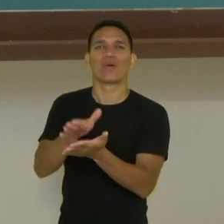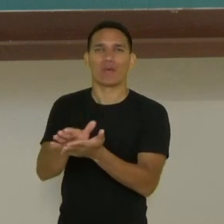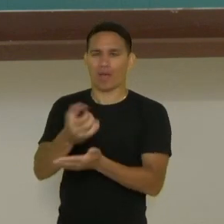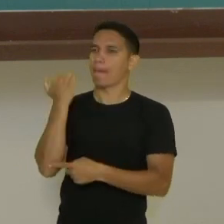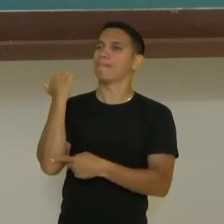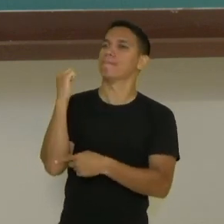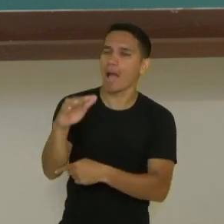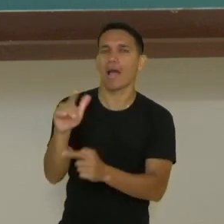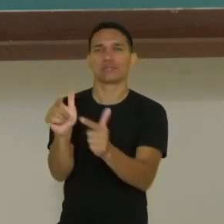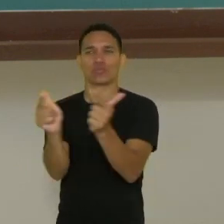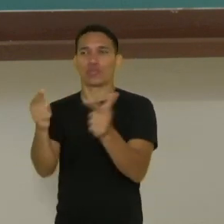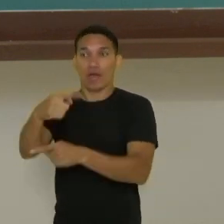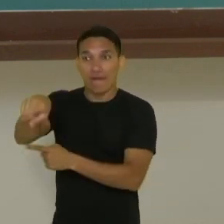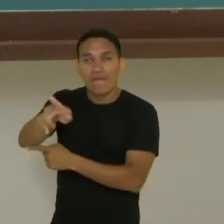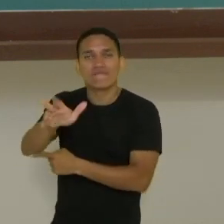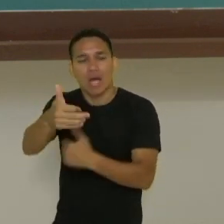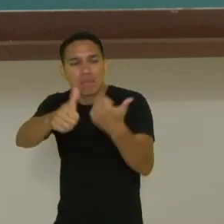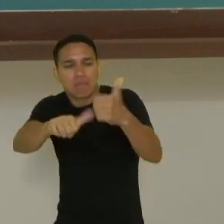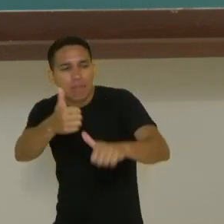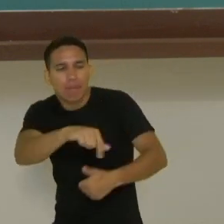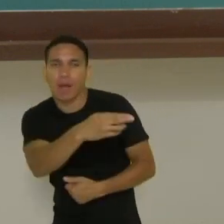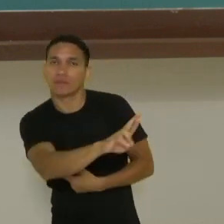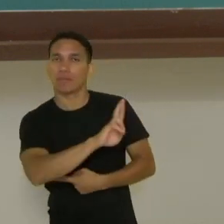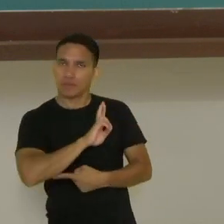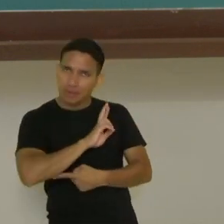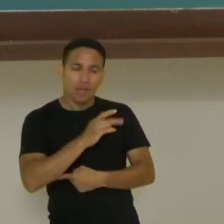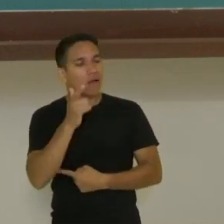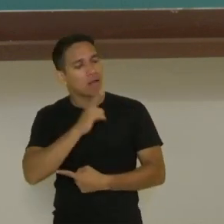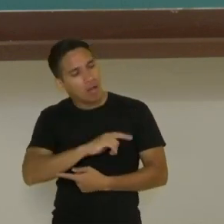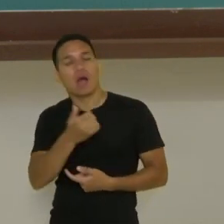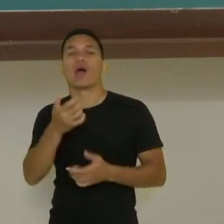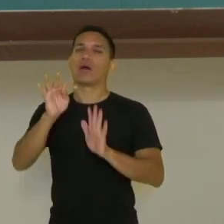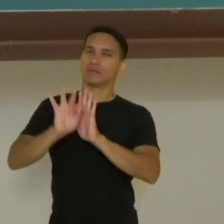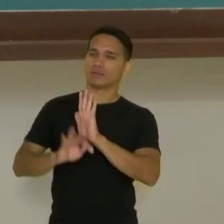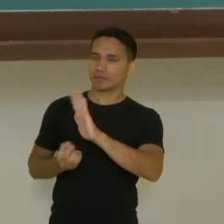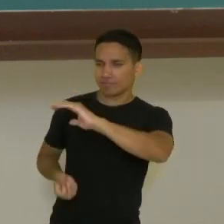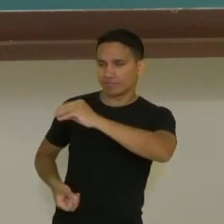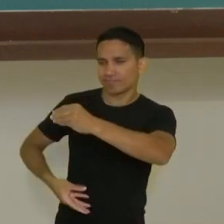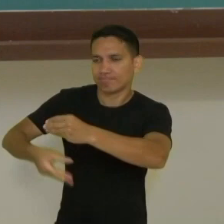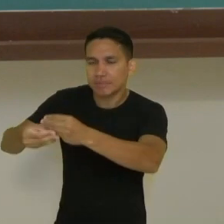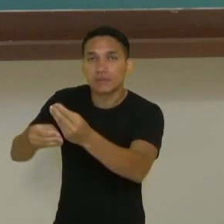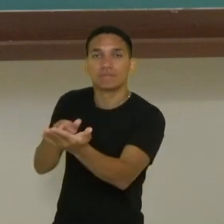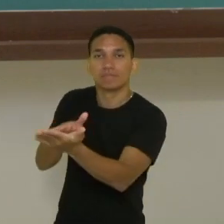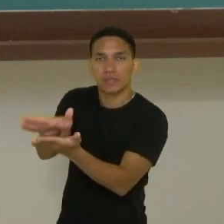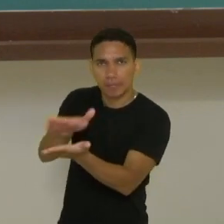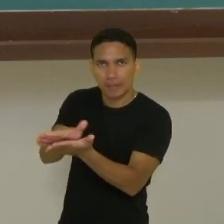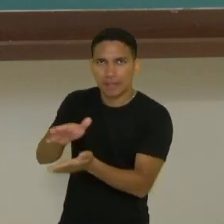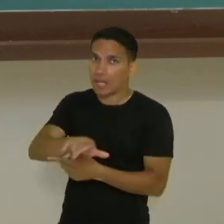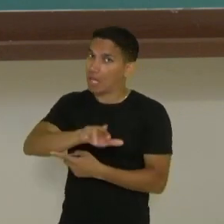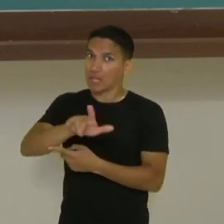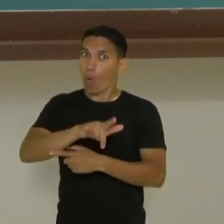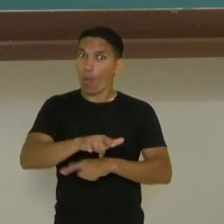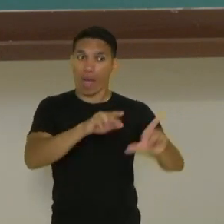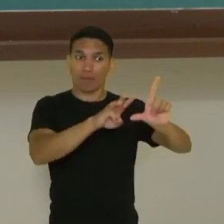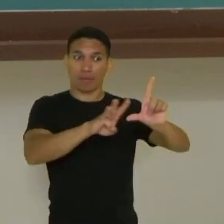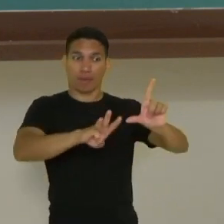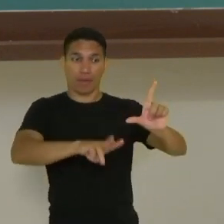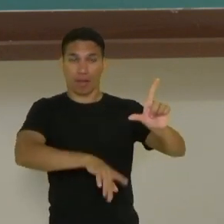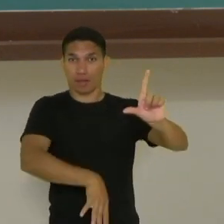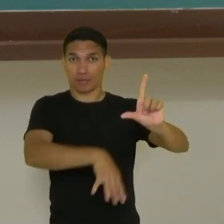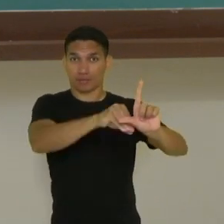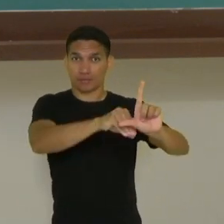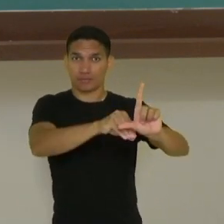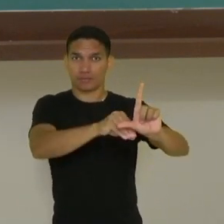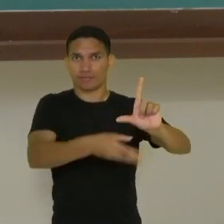eles vão analisar a tua resposta e aí ela vai vir ser publicada. Não é aquele comentário que tem na